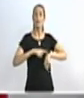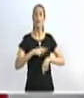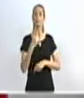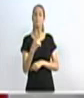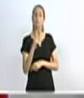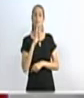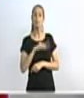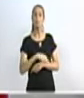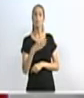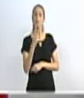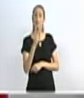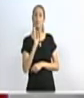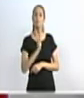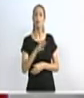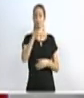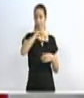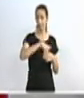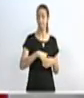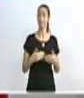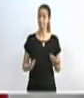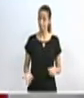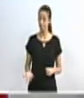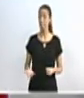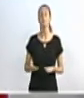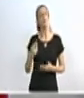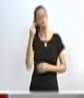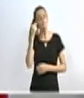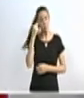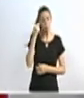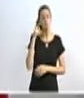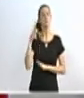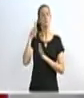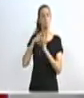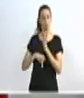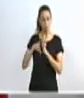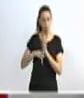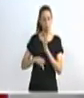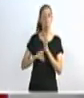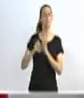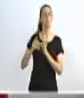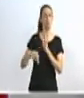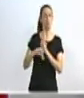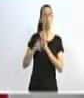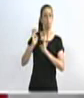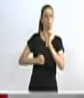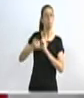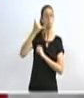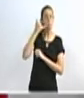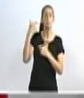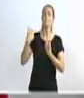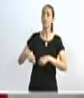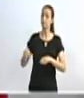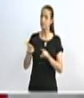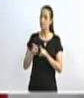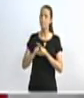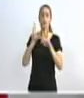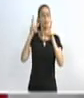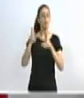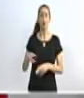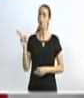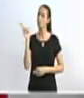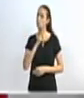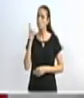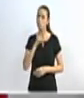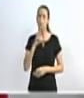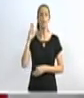estão sendo votados aqui. Quem sabe possamos também dar esse tratamento emergencial para um projeto deste tão grande